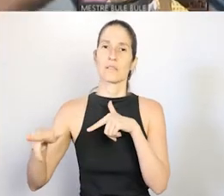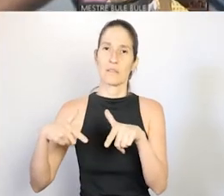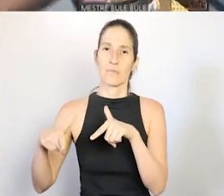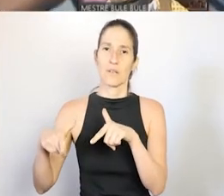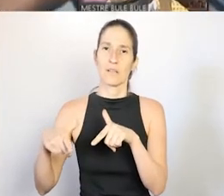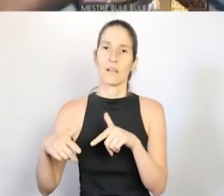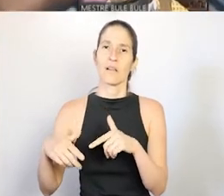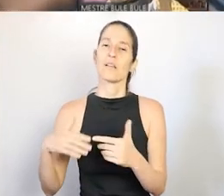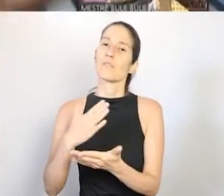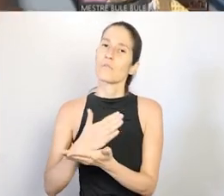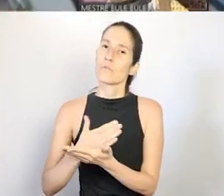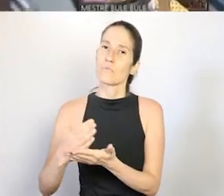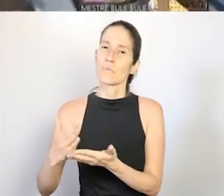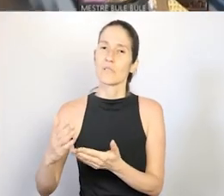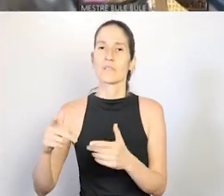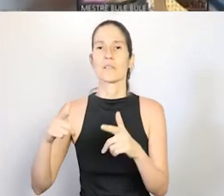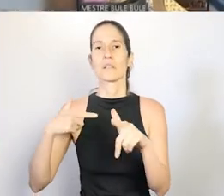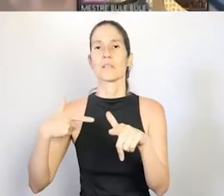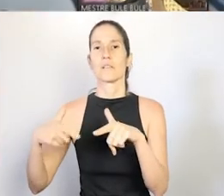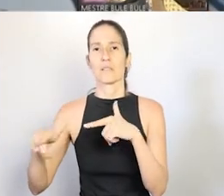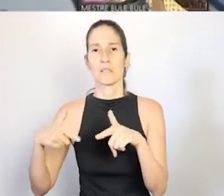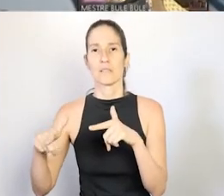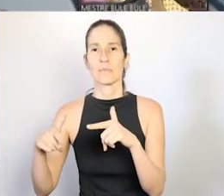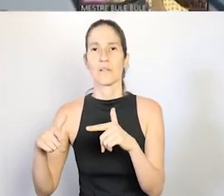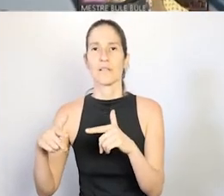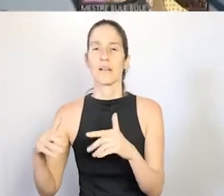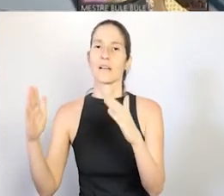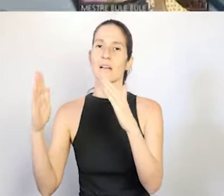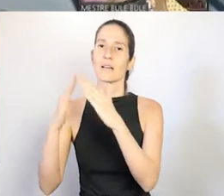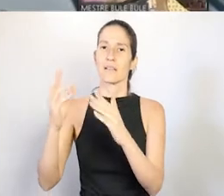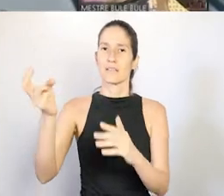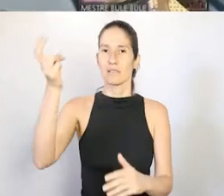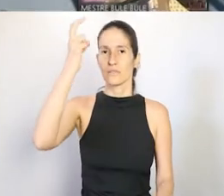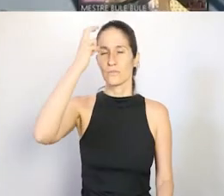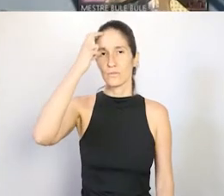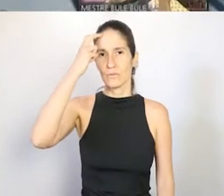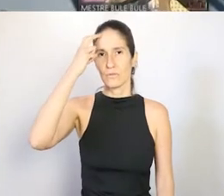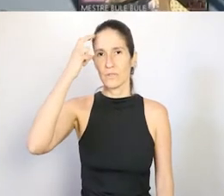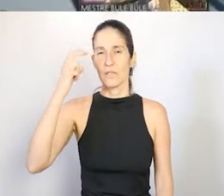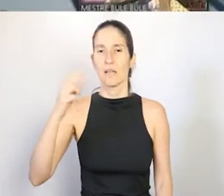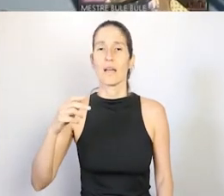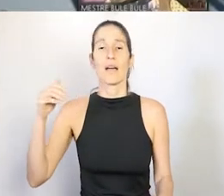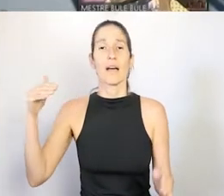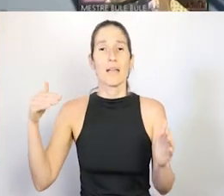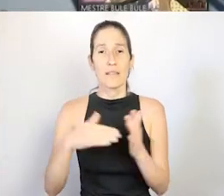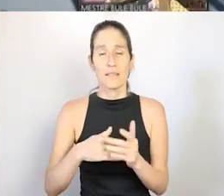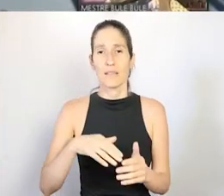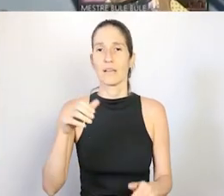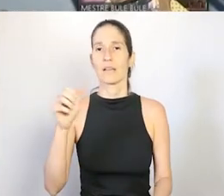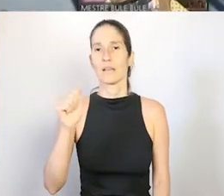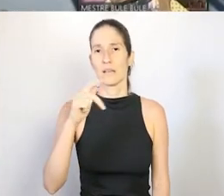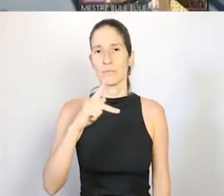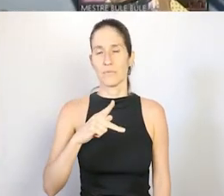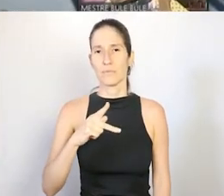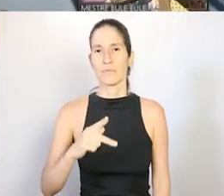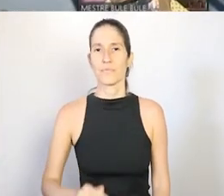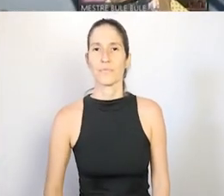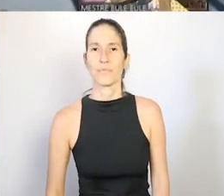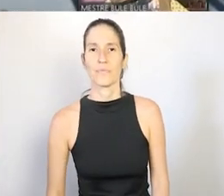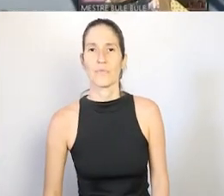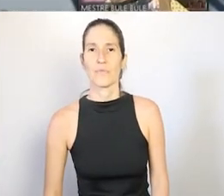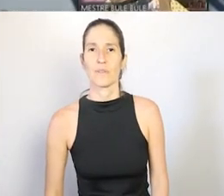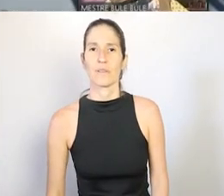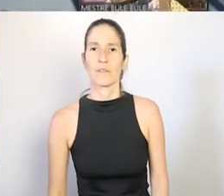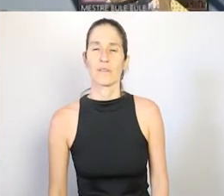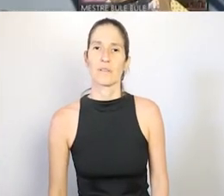Casa da Cultura. Aí eu completei os 30 anos na Casa da Cultura. Já me aposentei. E estou levando a